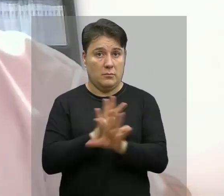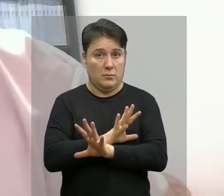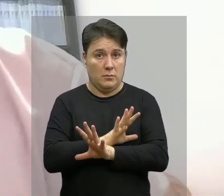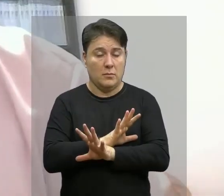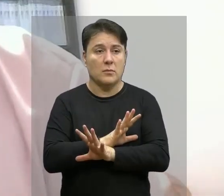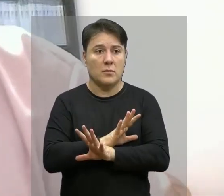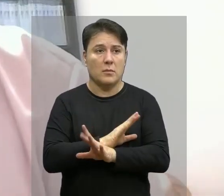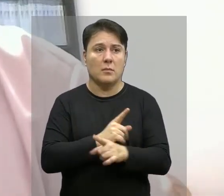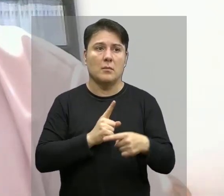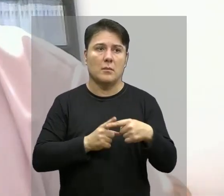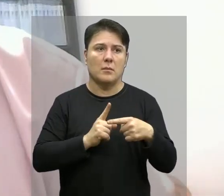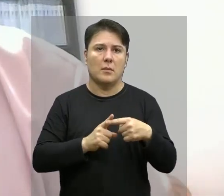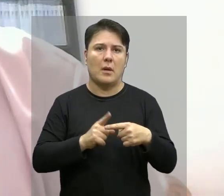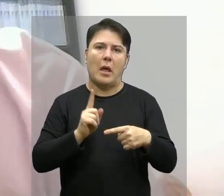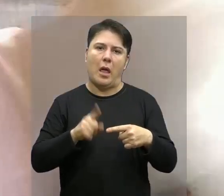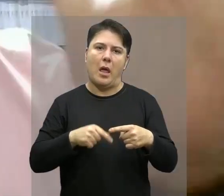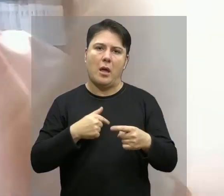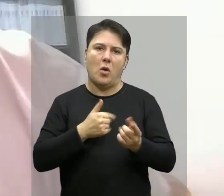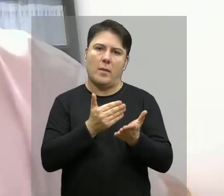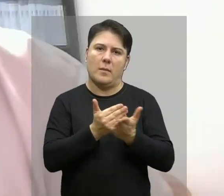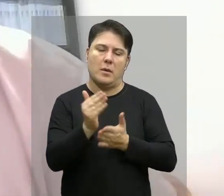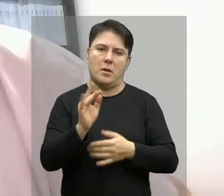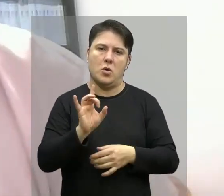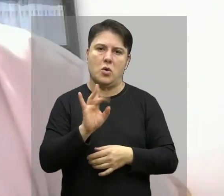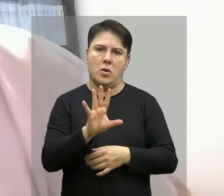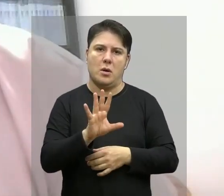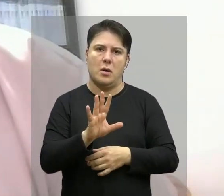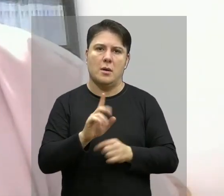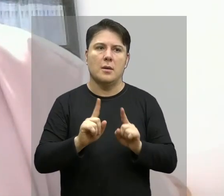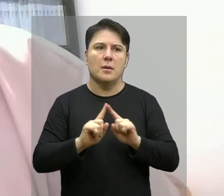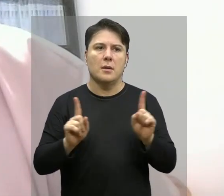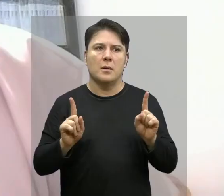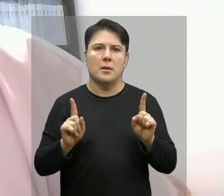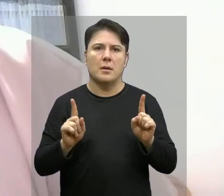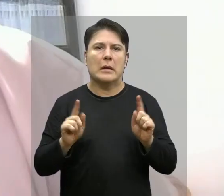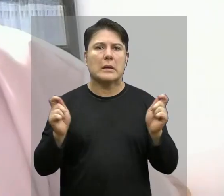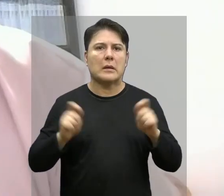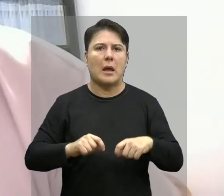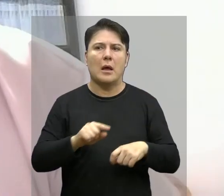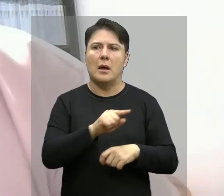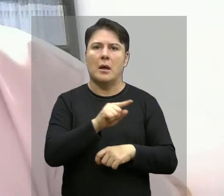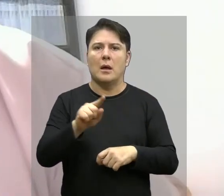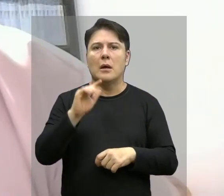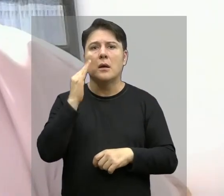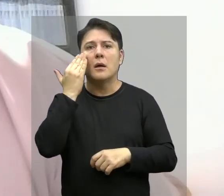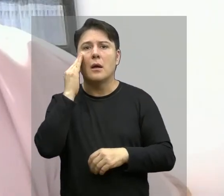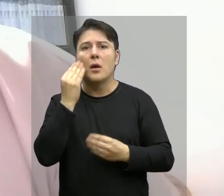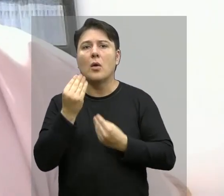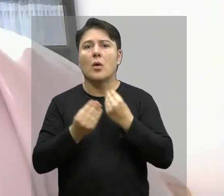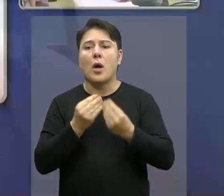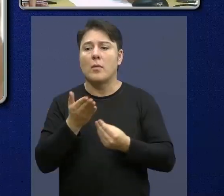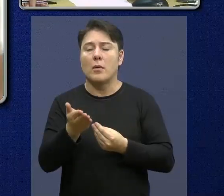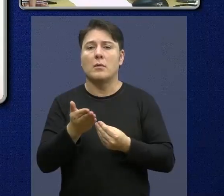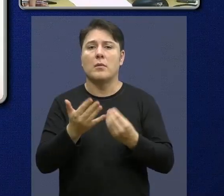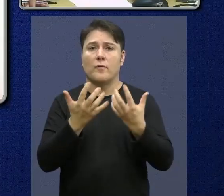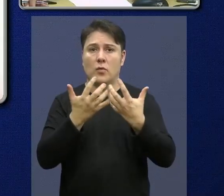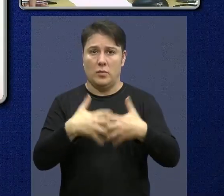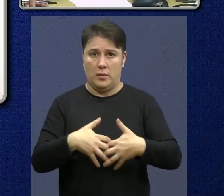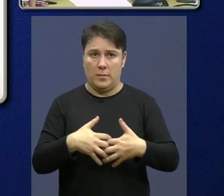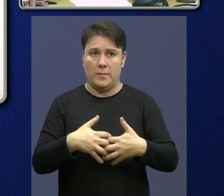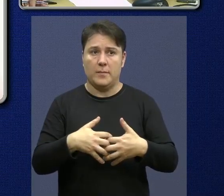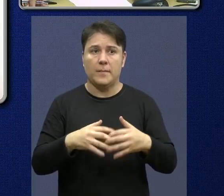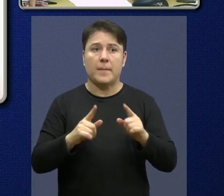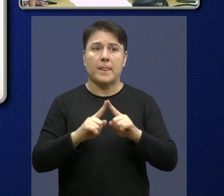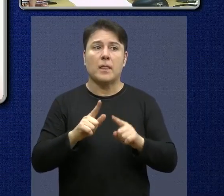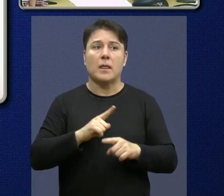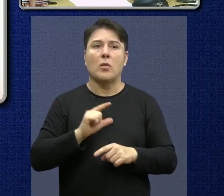por uma introdução, eu acho que já dá para ter um pouquinho da dimensão desse problema, né? E tenho aqui